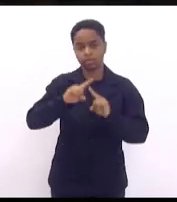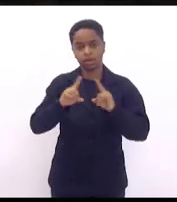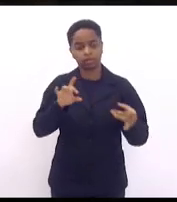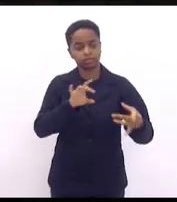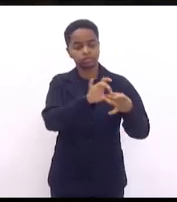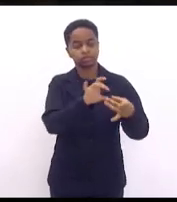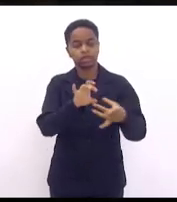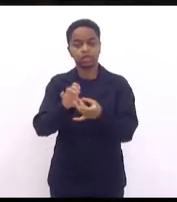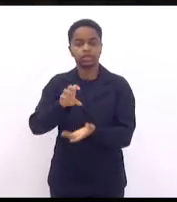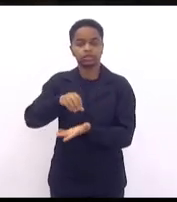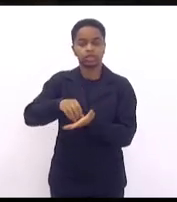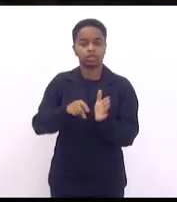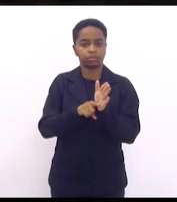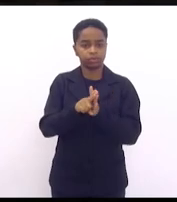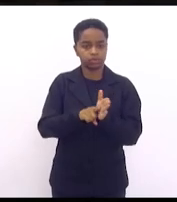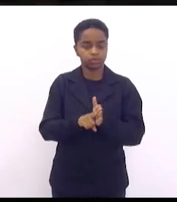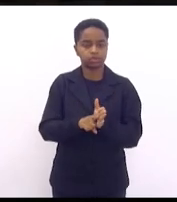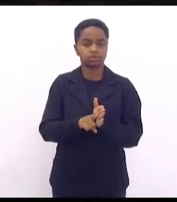de pesquisas